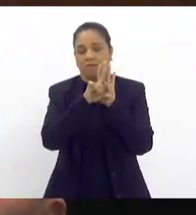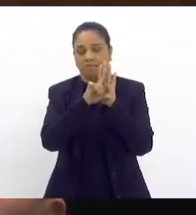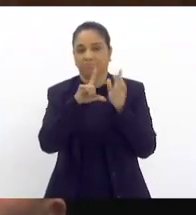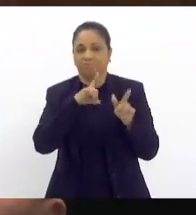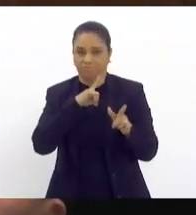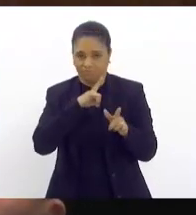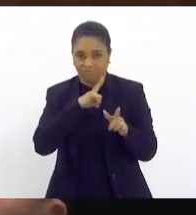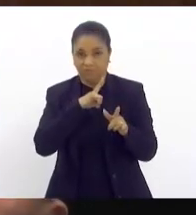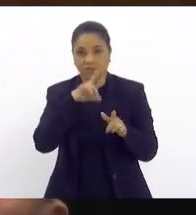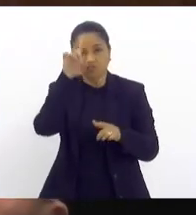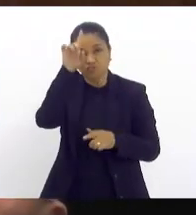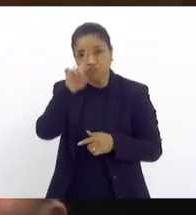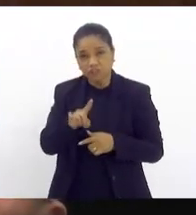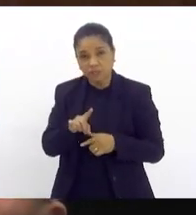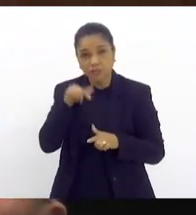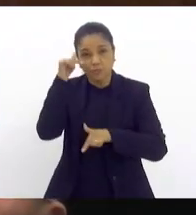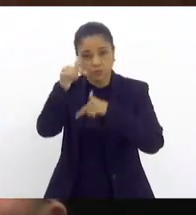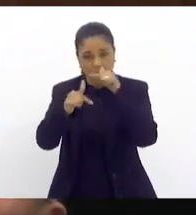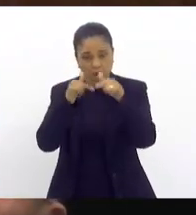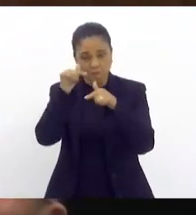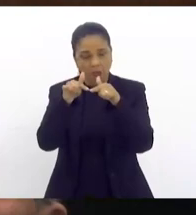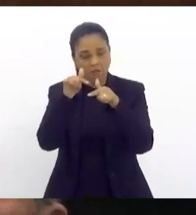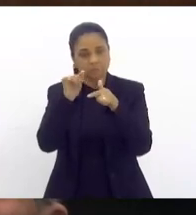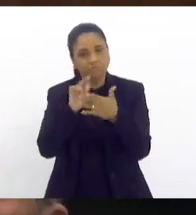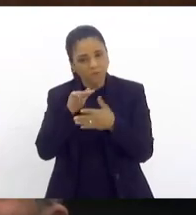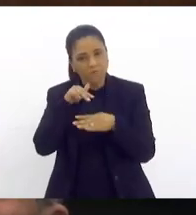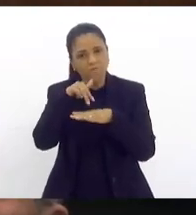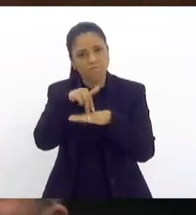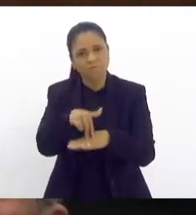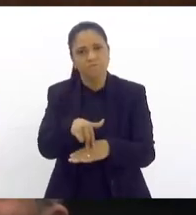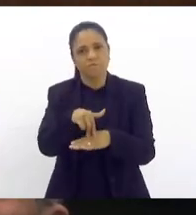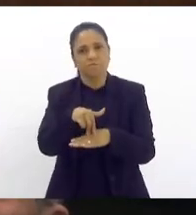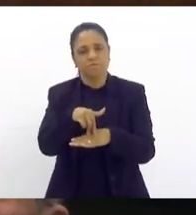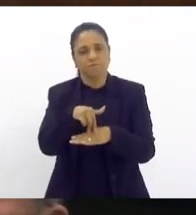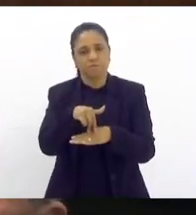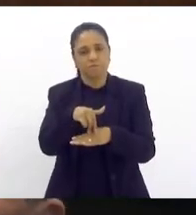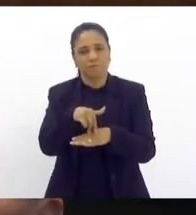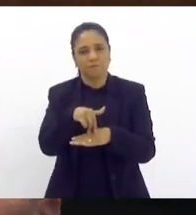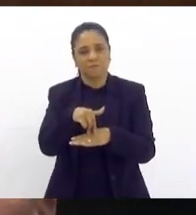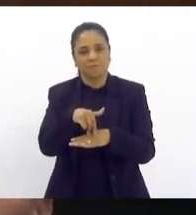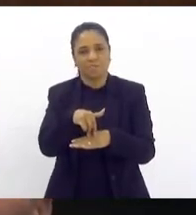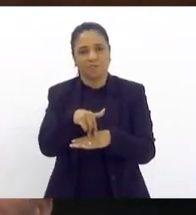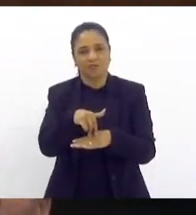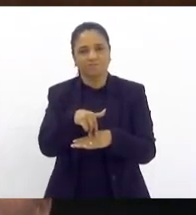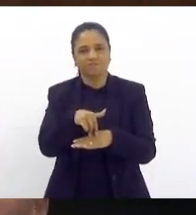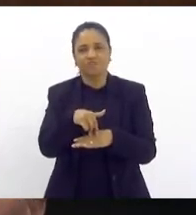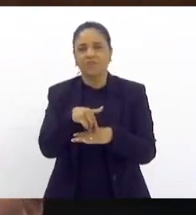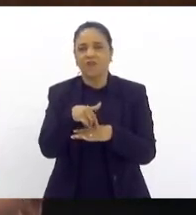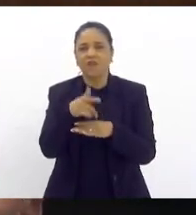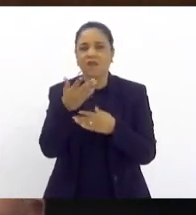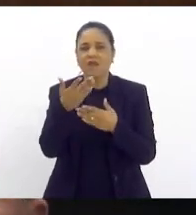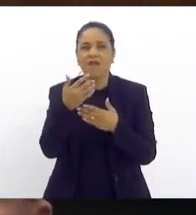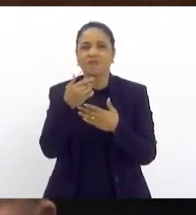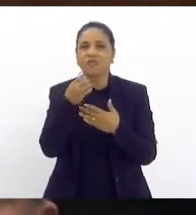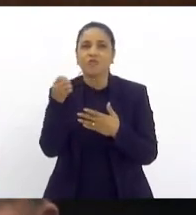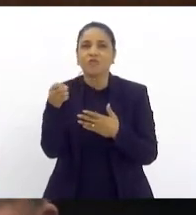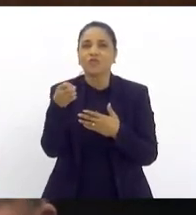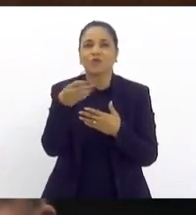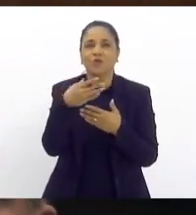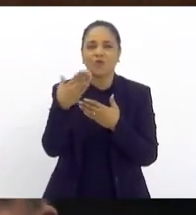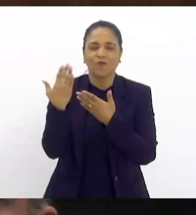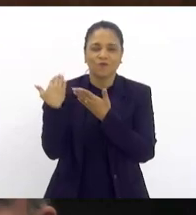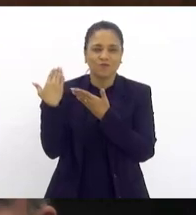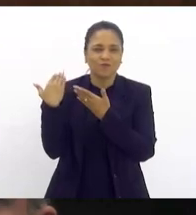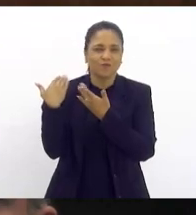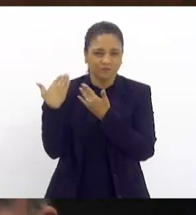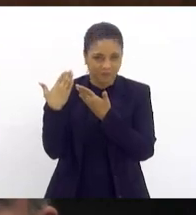tiveram seus direitos trabalhistas firmados Ou seja é muito é muito recente ainda o reconhecimento dessa Mulher